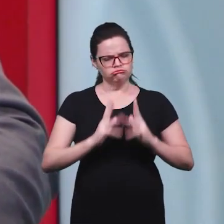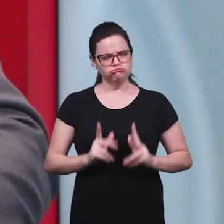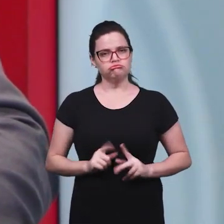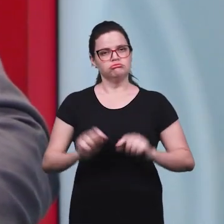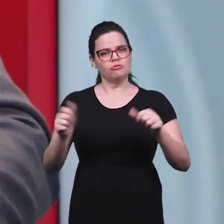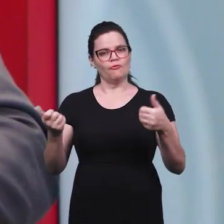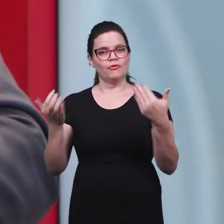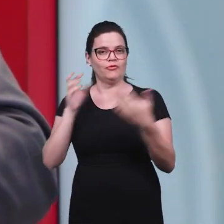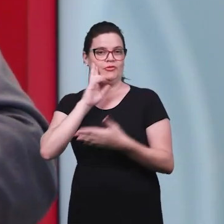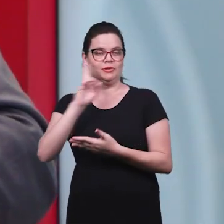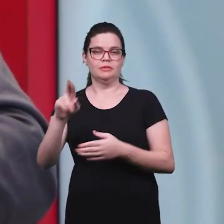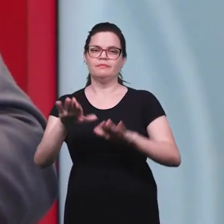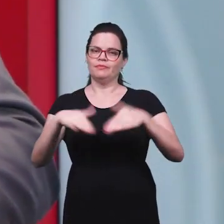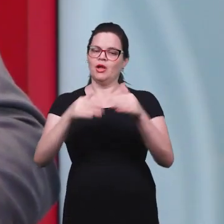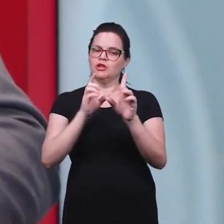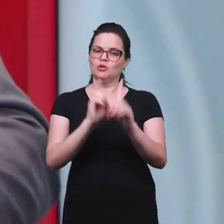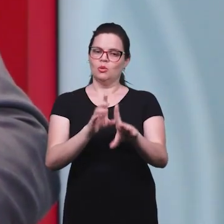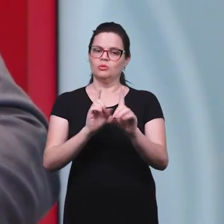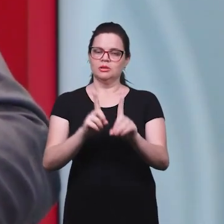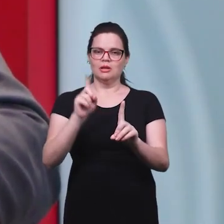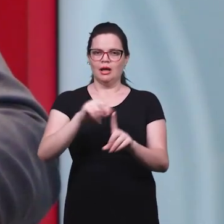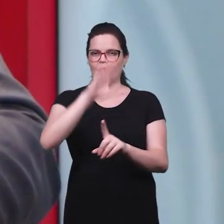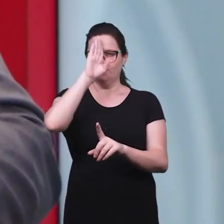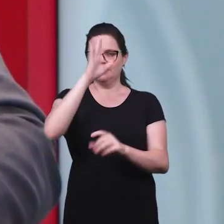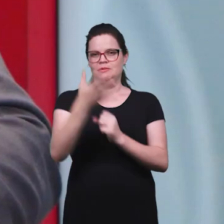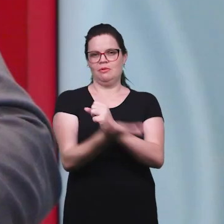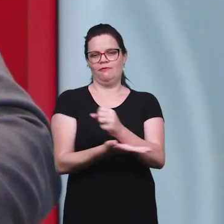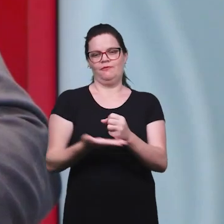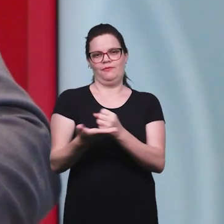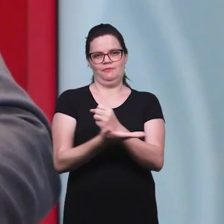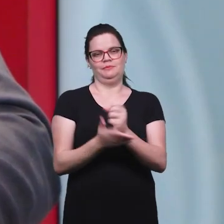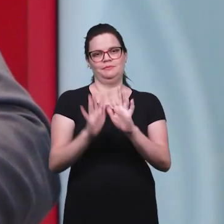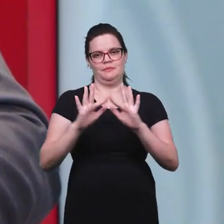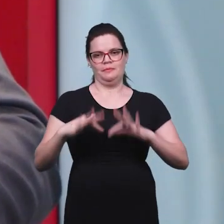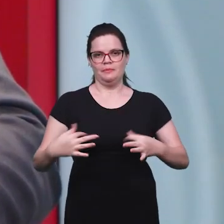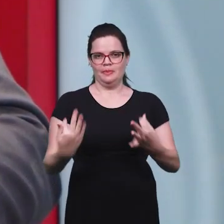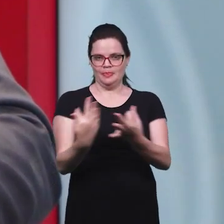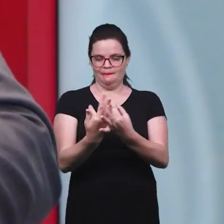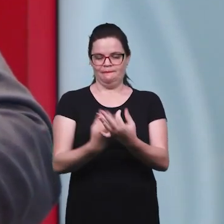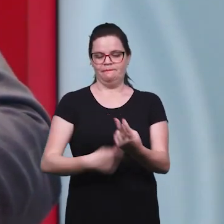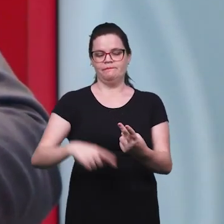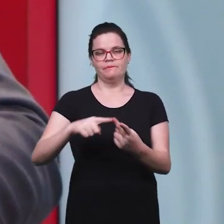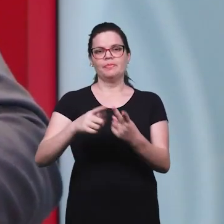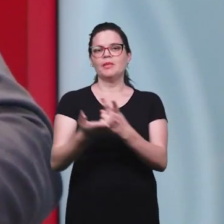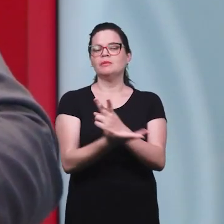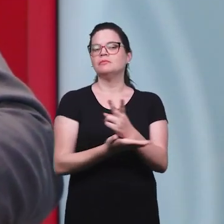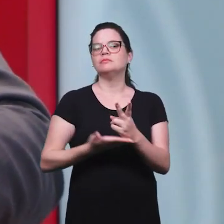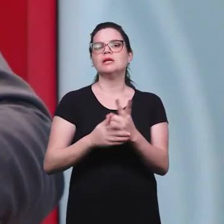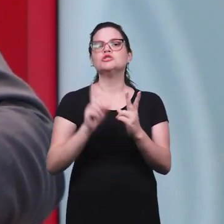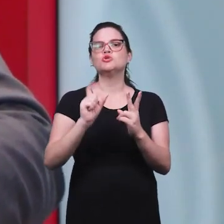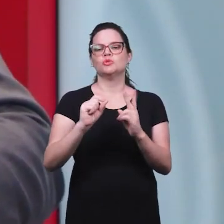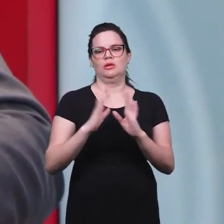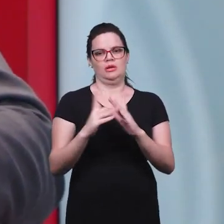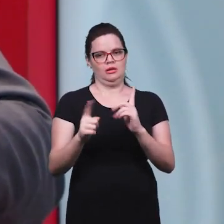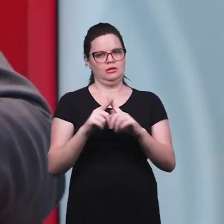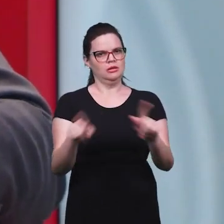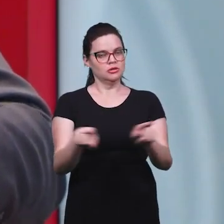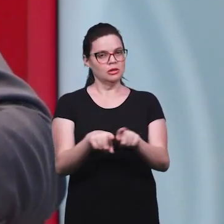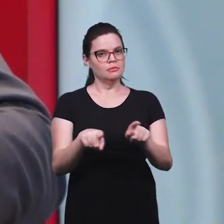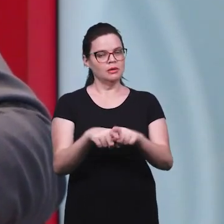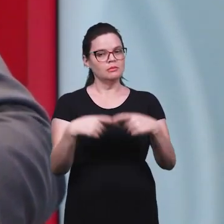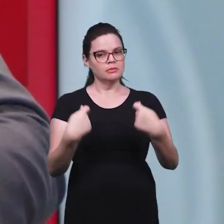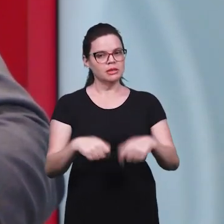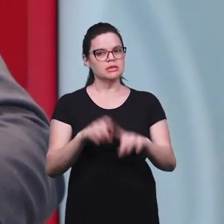a doutrina, ela é a base da família, a doutrina, ela é a base da igreja,